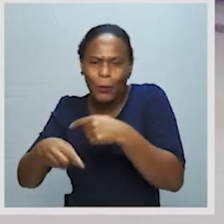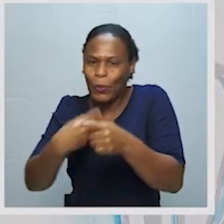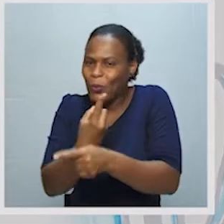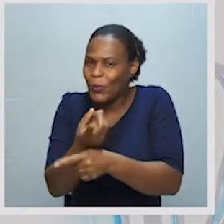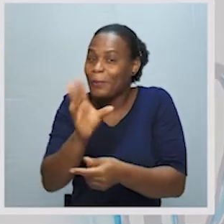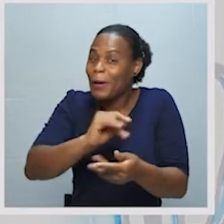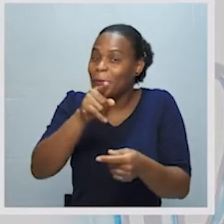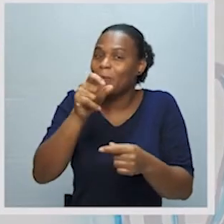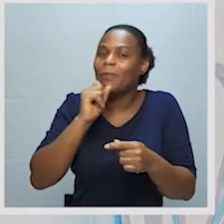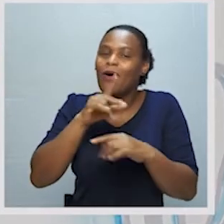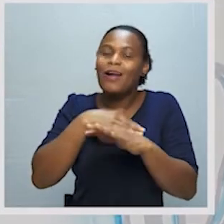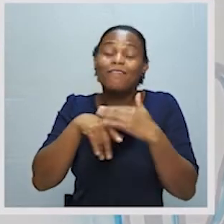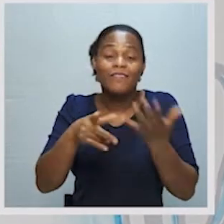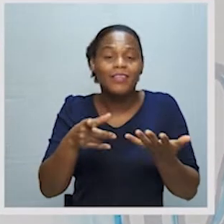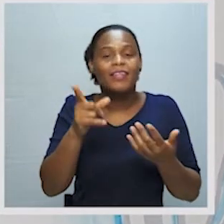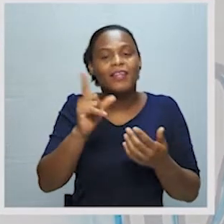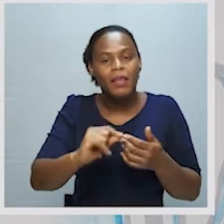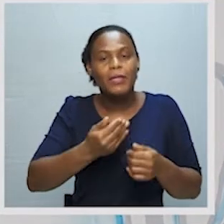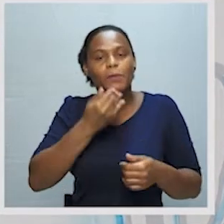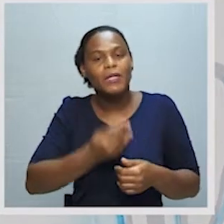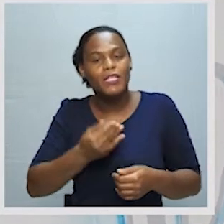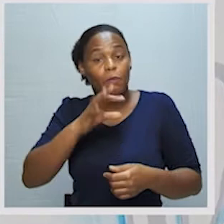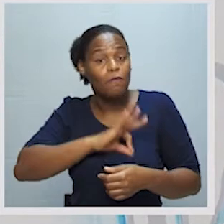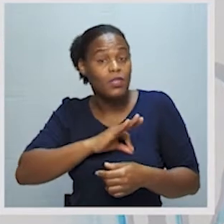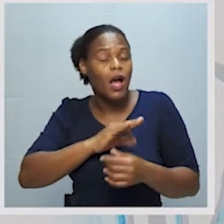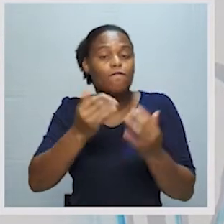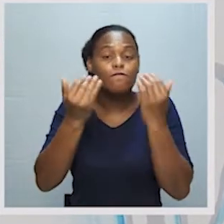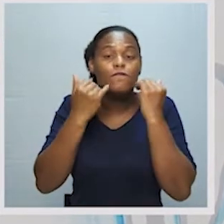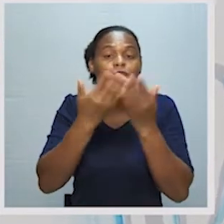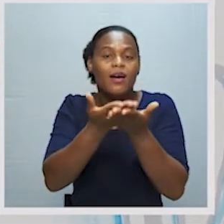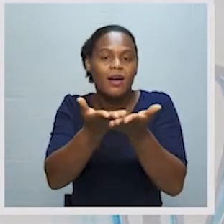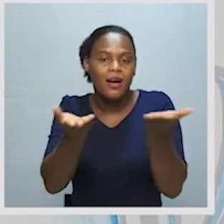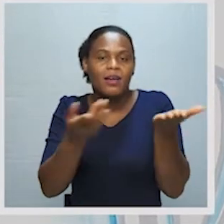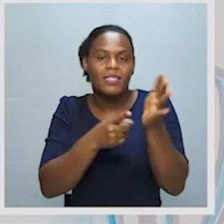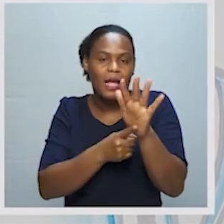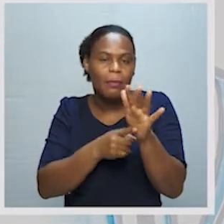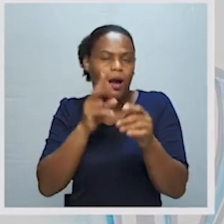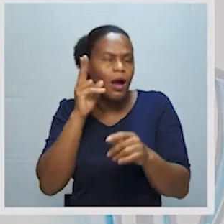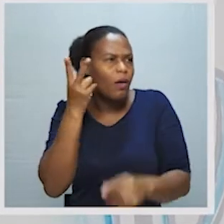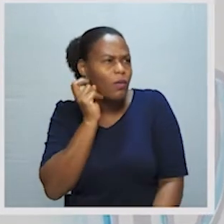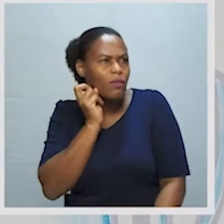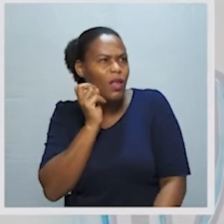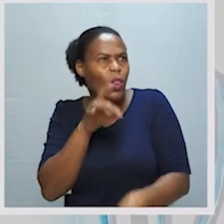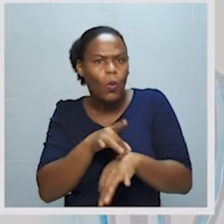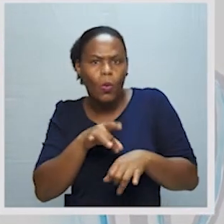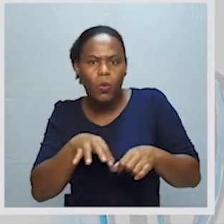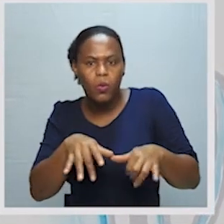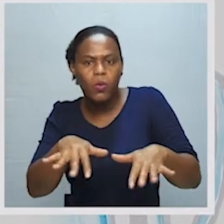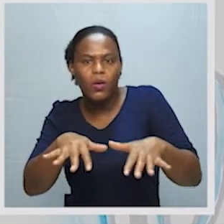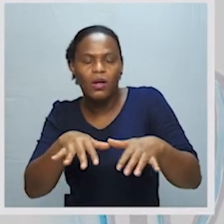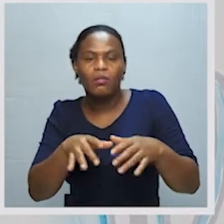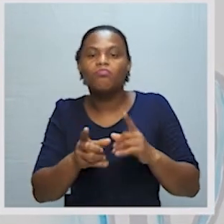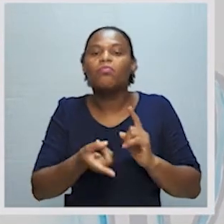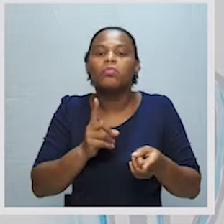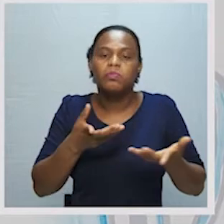mais. Também podemos transmitir experiências profissionais. Temos ouvido falar dessa pandemia, não é?